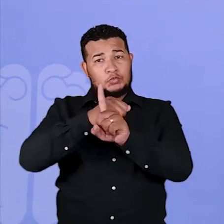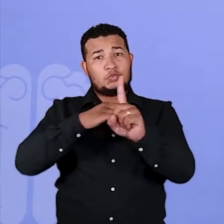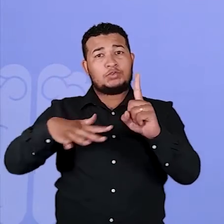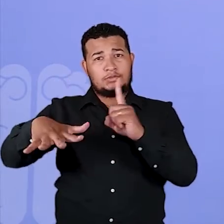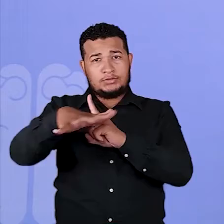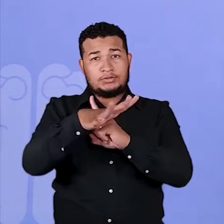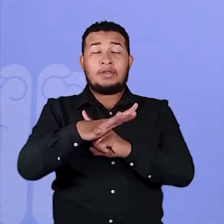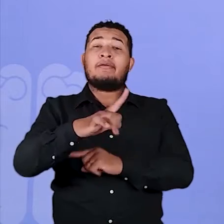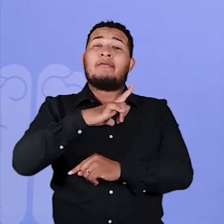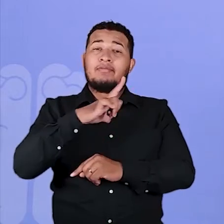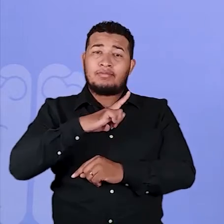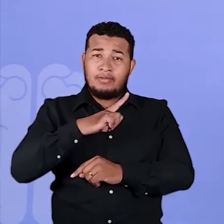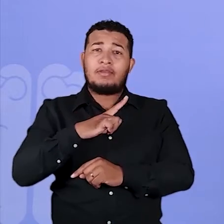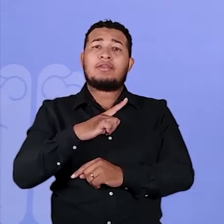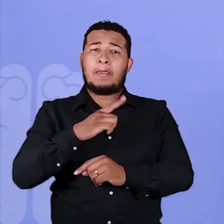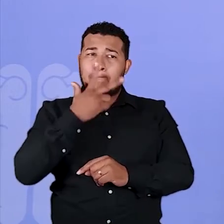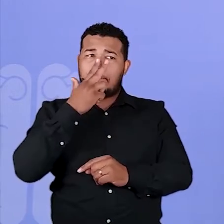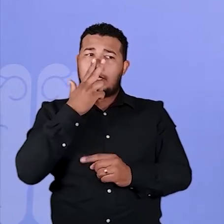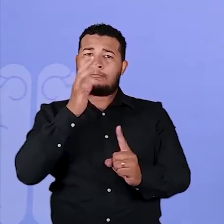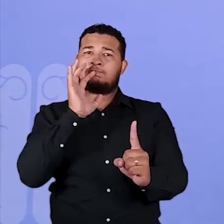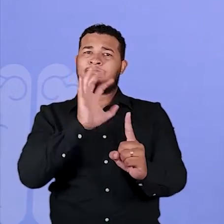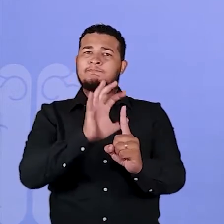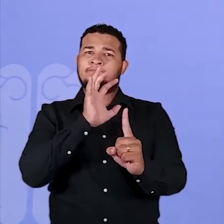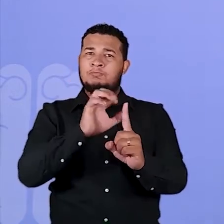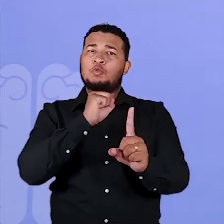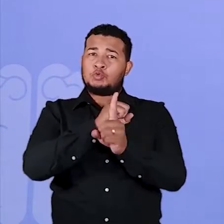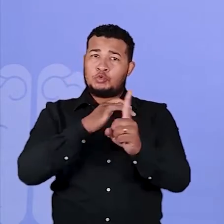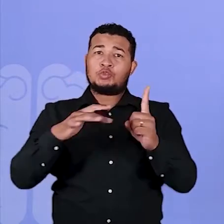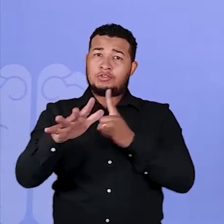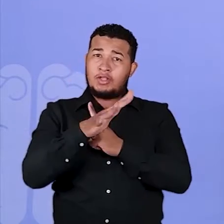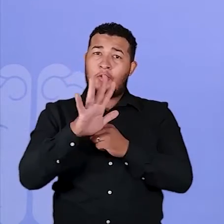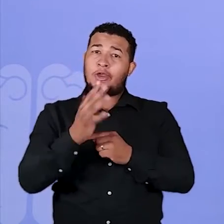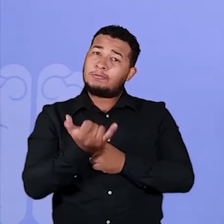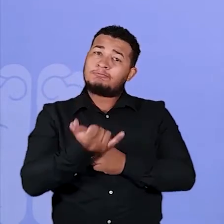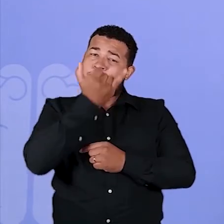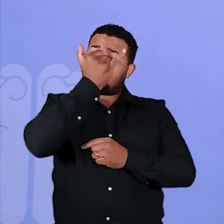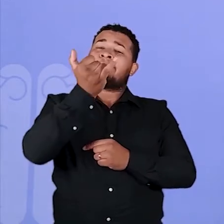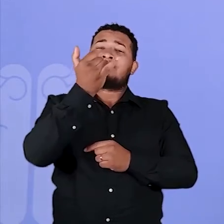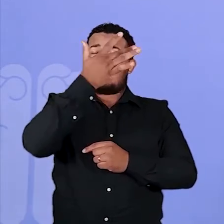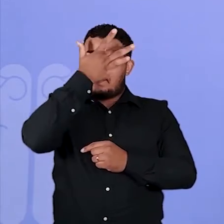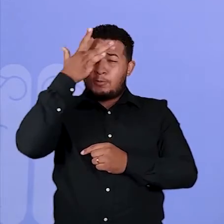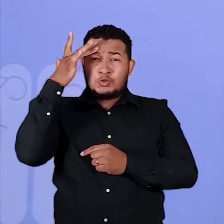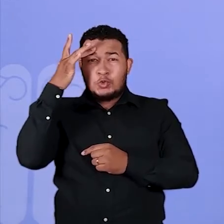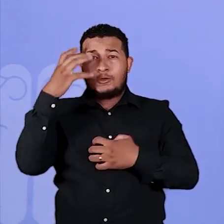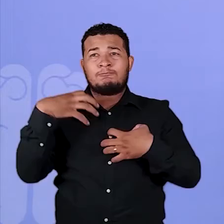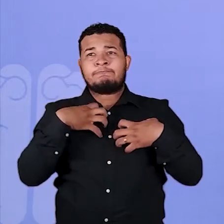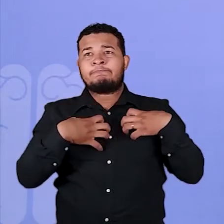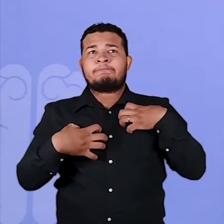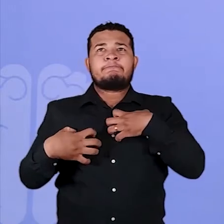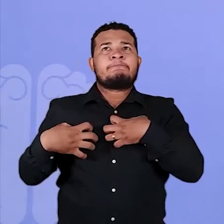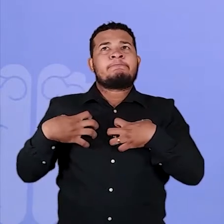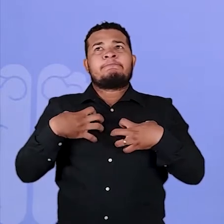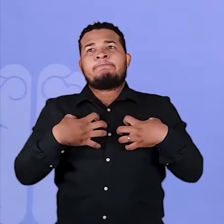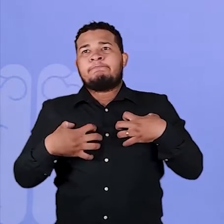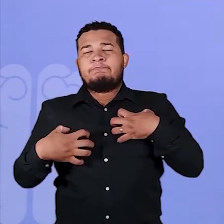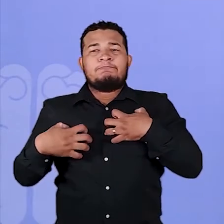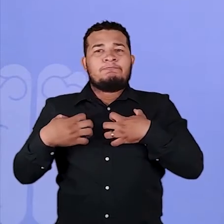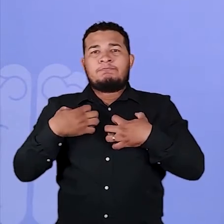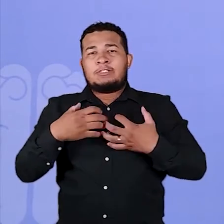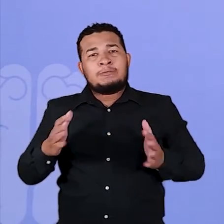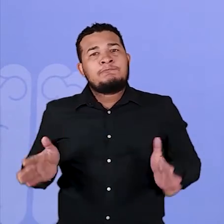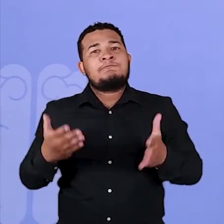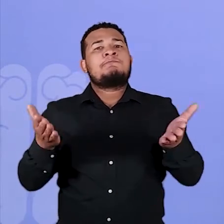de uma sociedade e de que existe uma pressão social que acaba levando, conduzindo, dando um